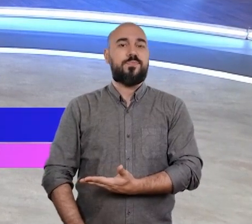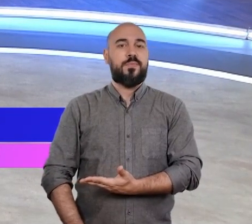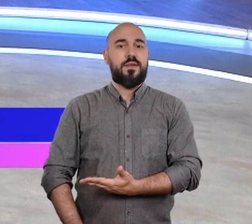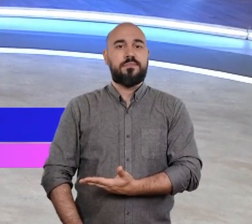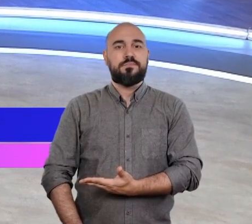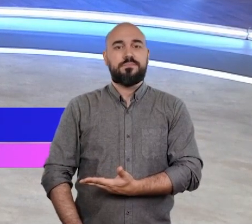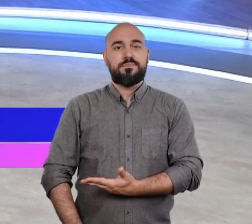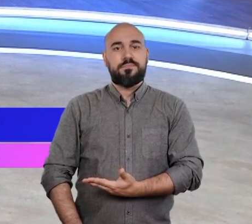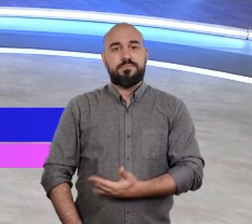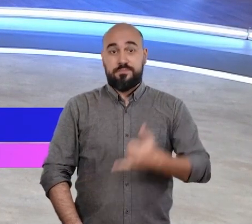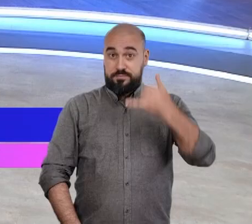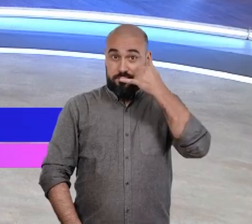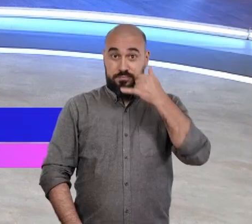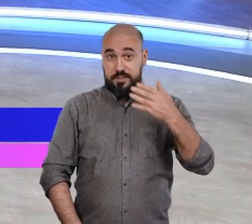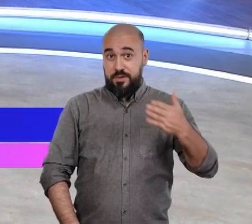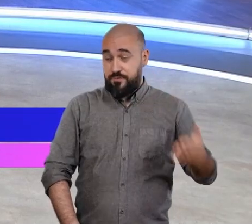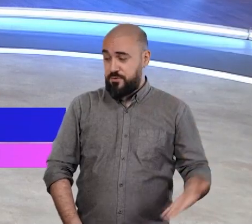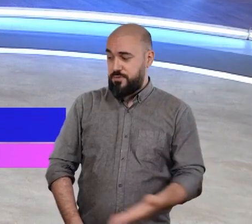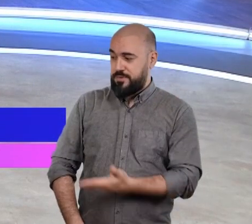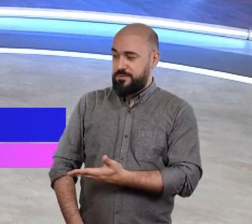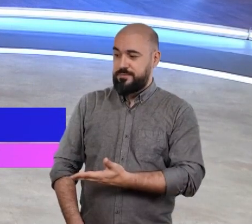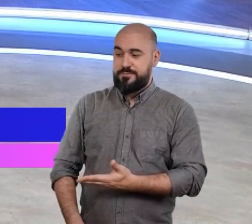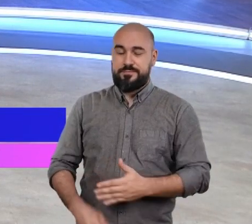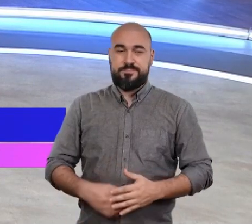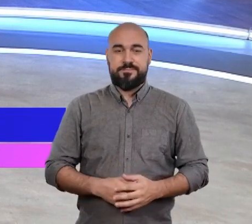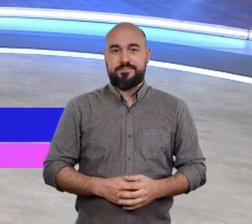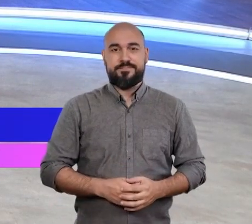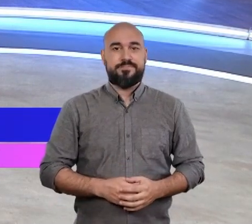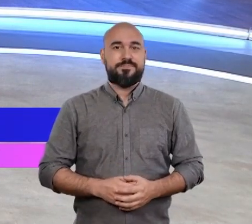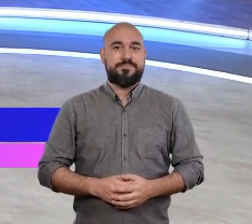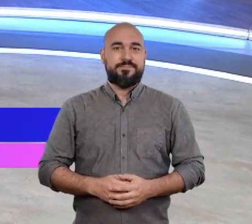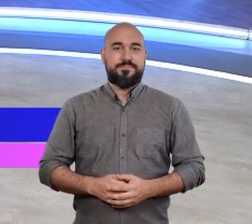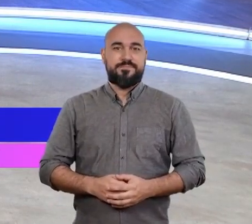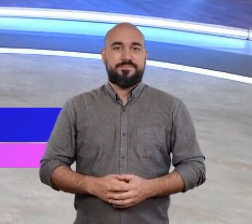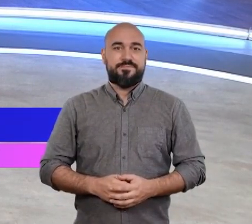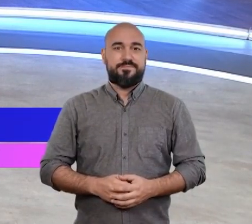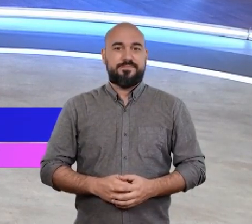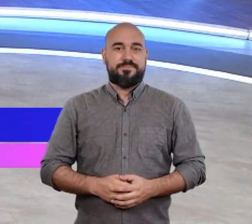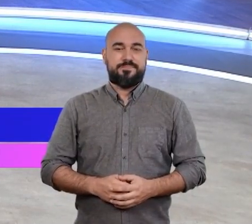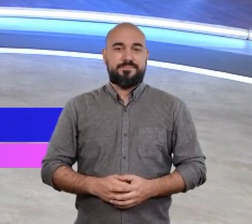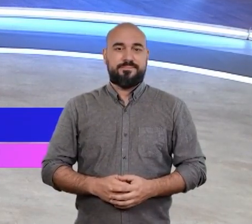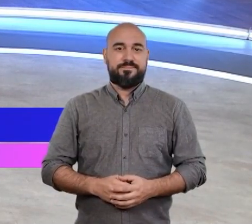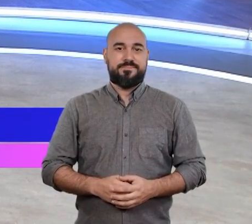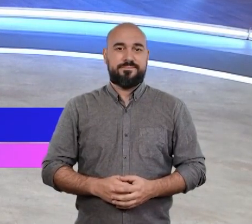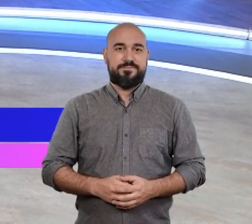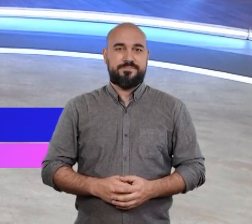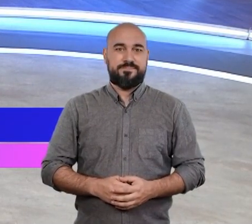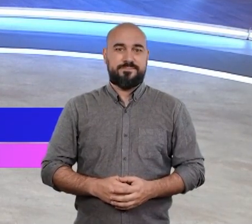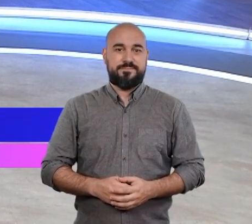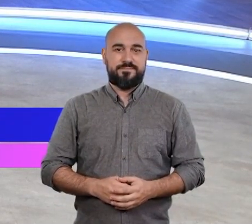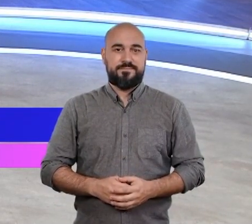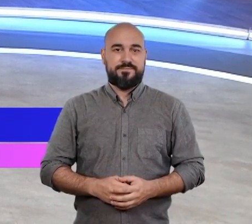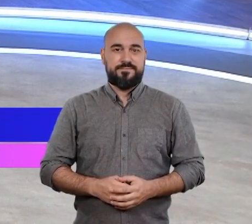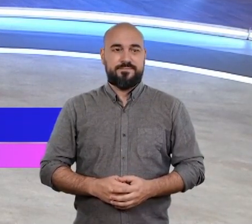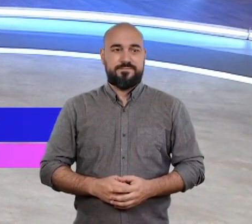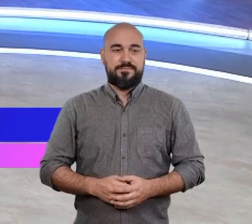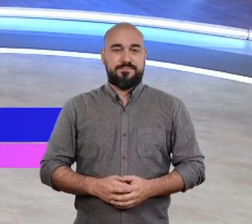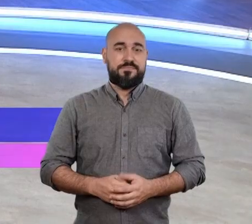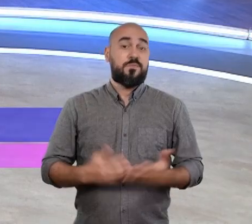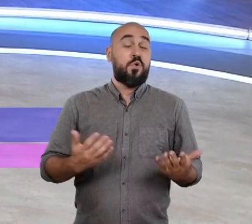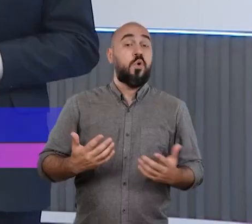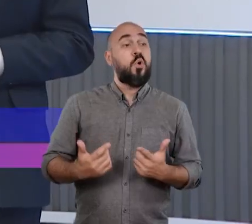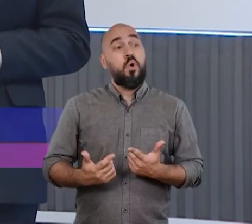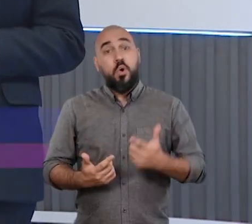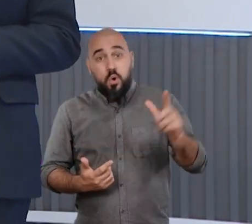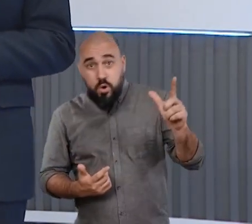27 31 21. Tá bom? Outra vez? 12 21 27 31 21.